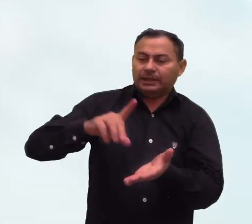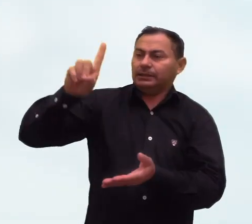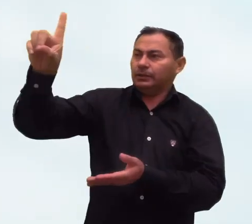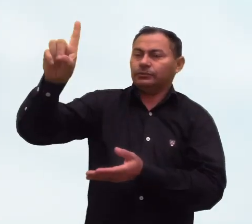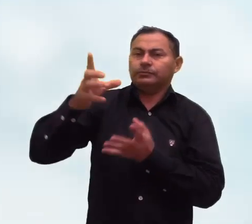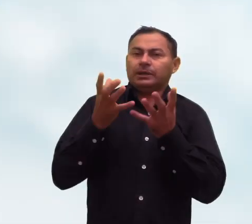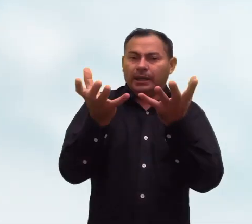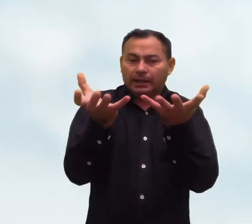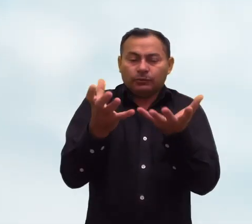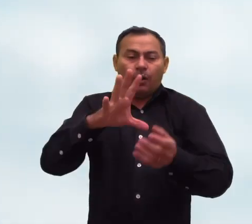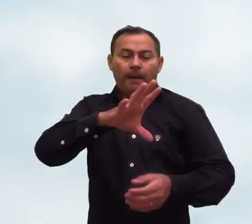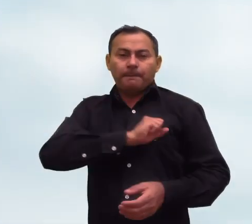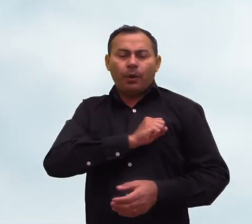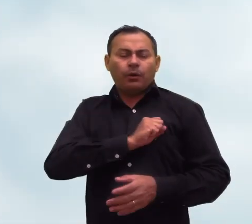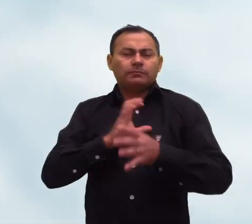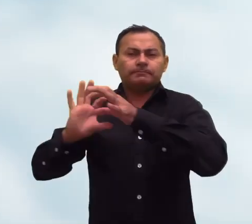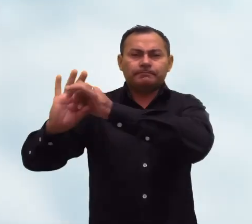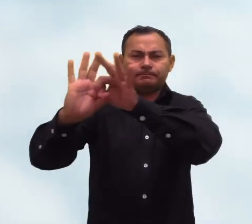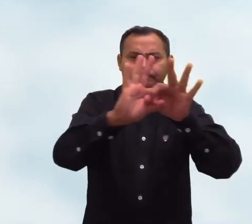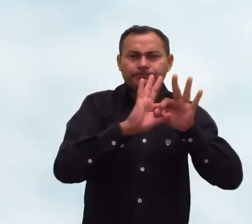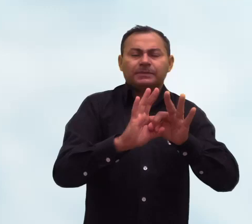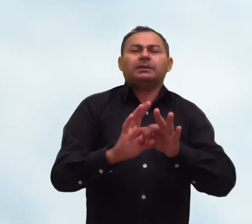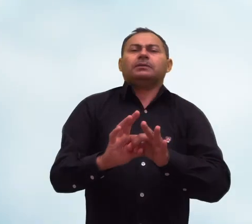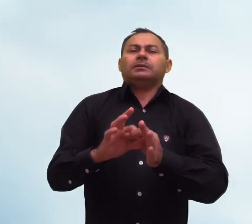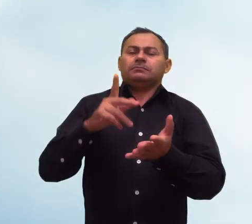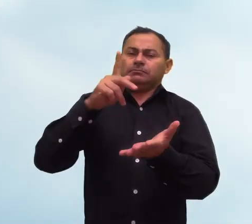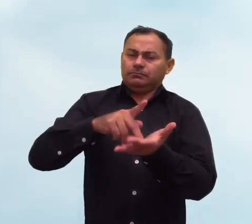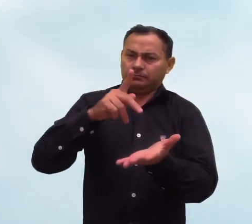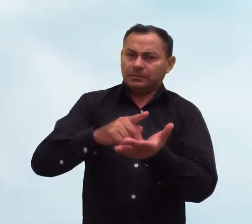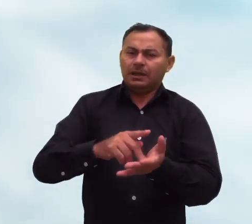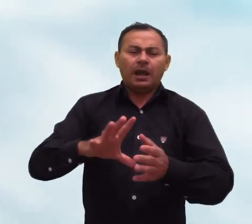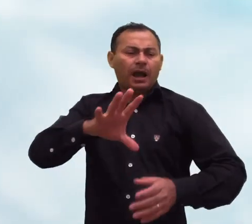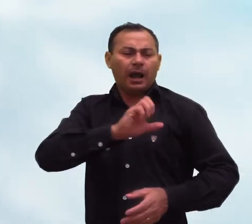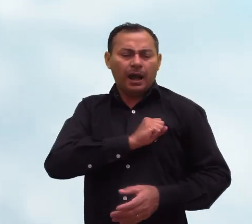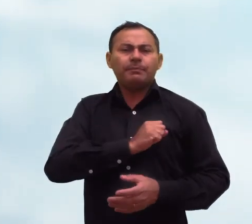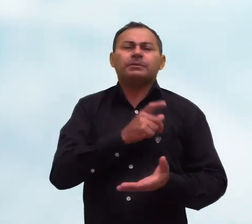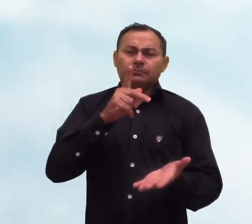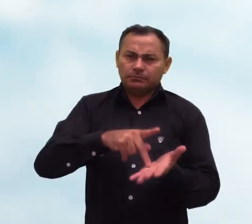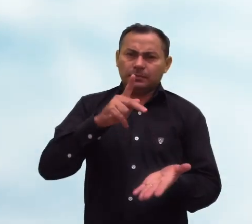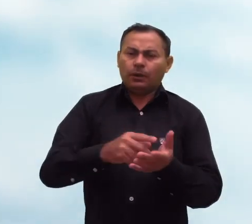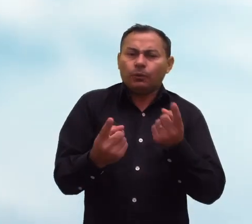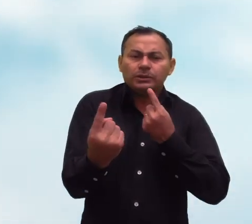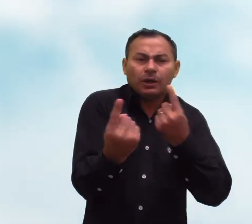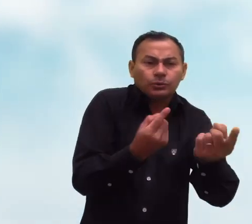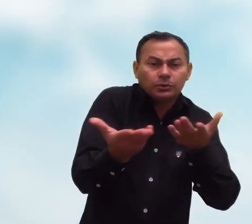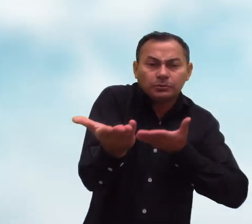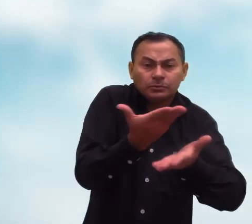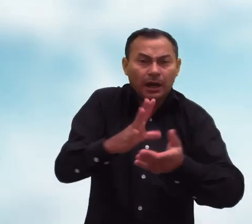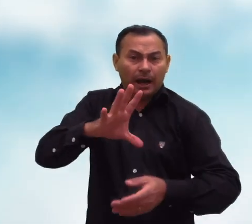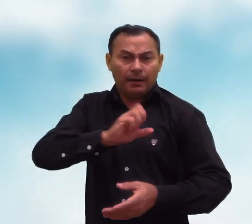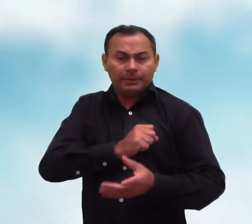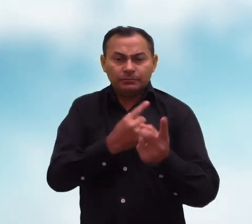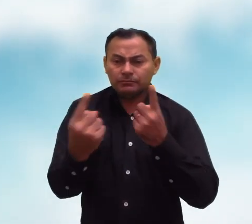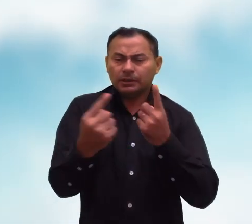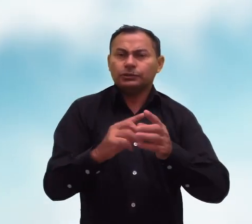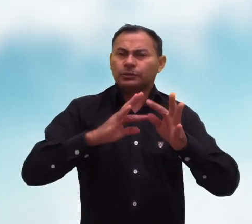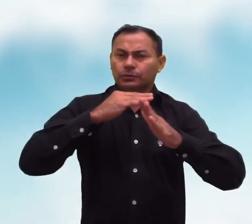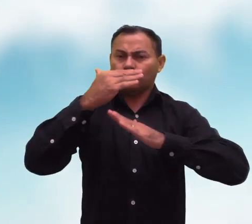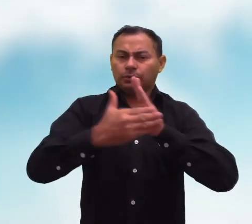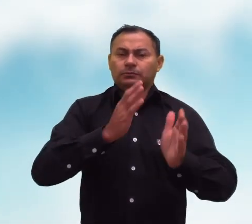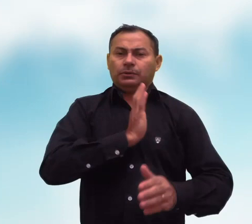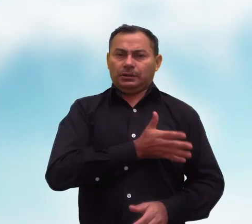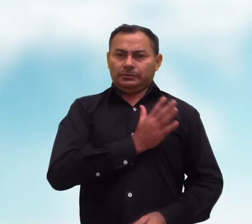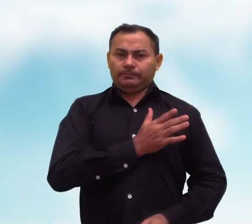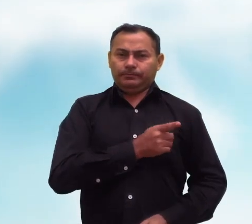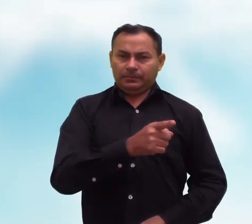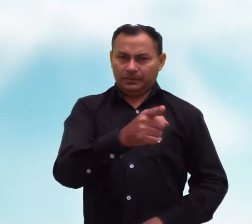obediência à verdade, visando ao amor fraternal e sincero, amem sinceramente uns aos outros e de